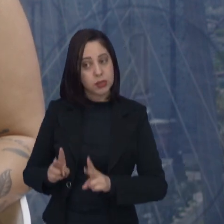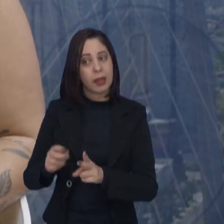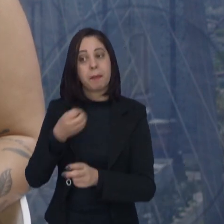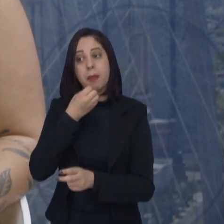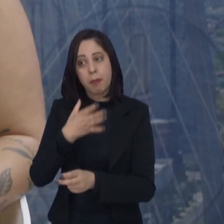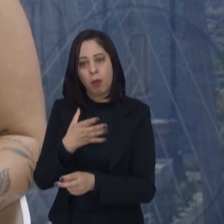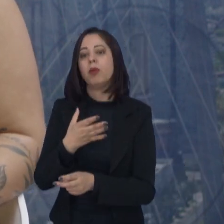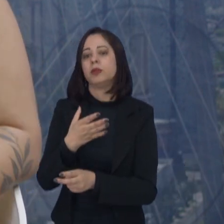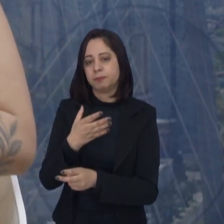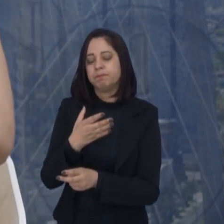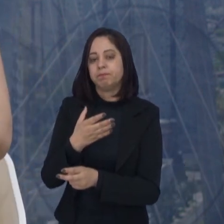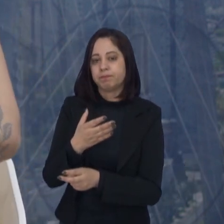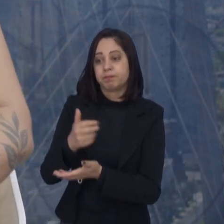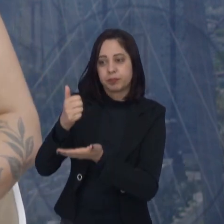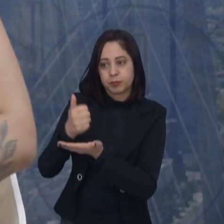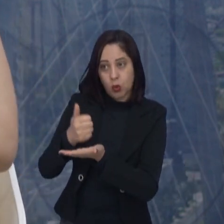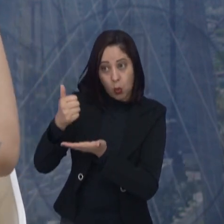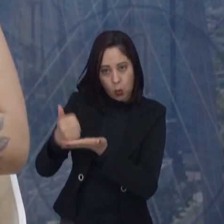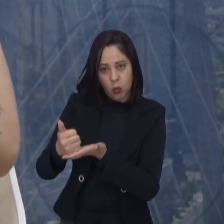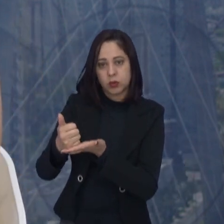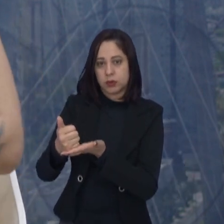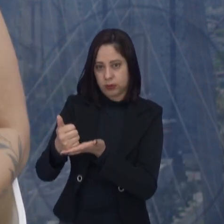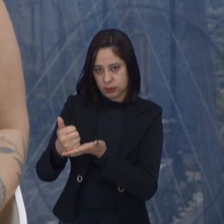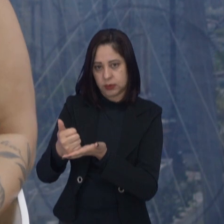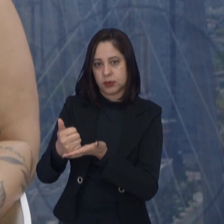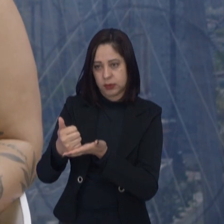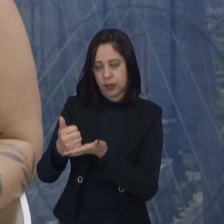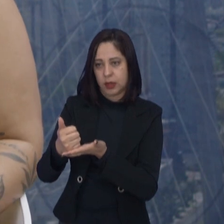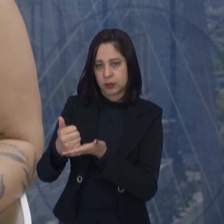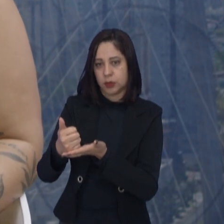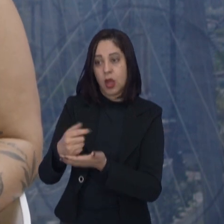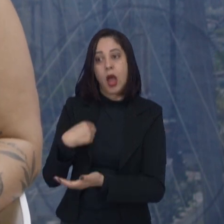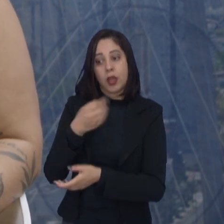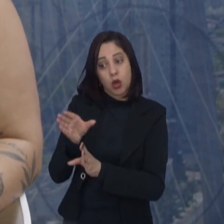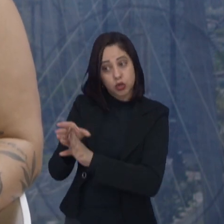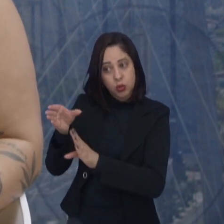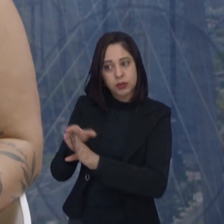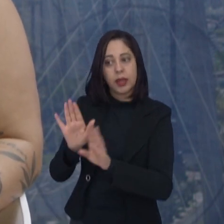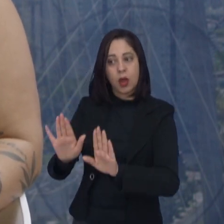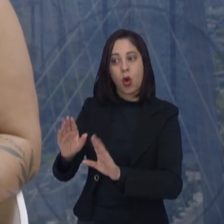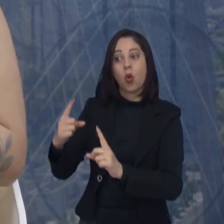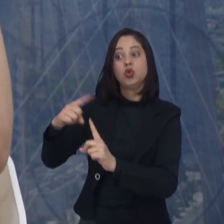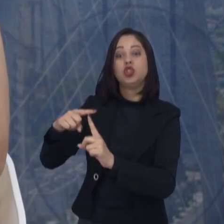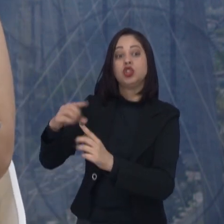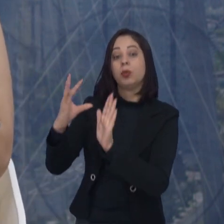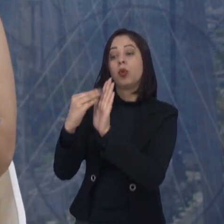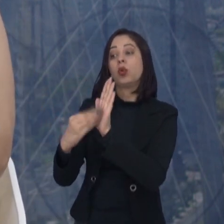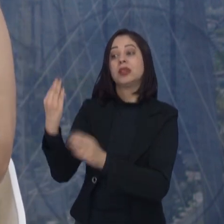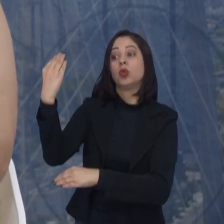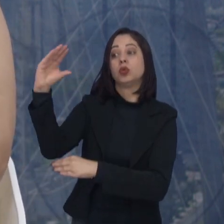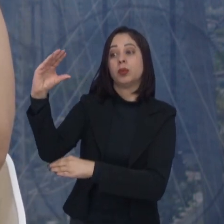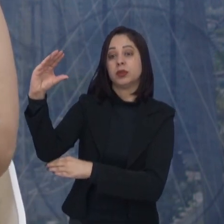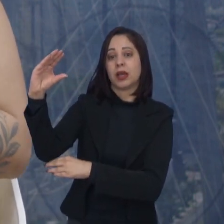também a pessoa conseguir separar ali as coisas e como ela vai posicionar é algo muito importante. Até para ela conseguir entender o que é